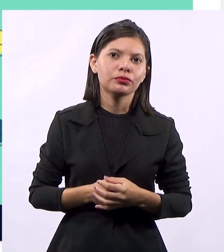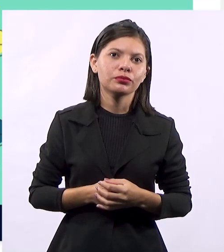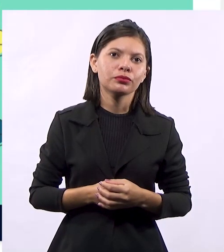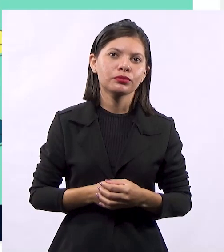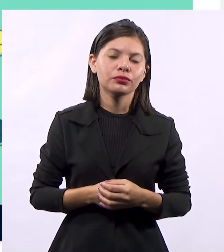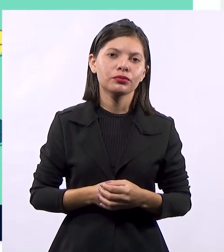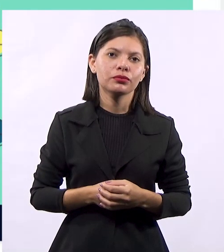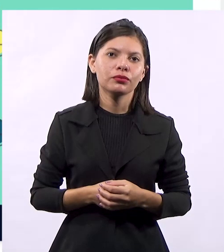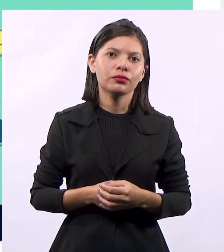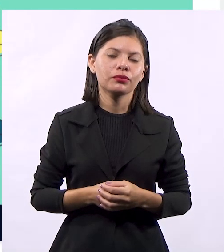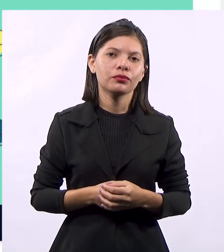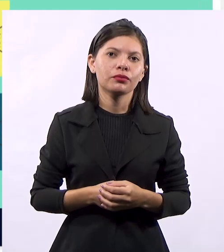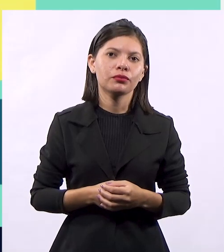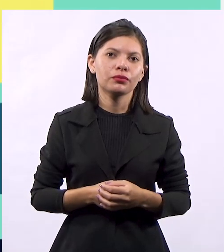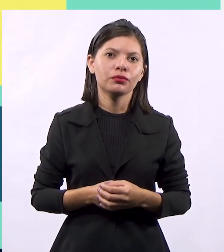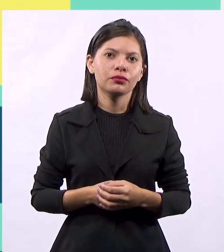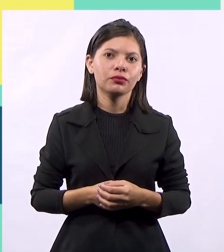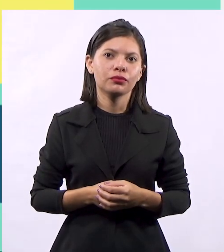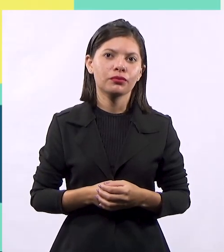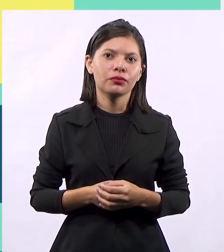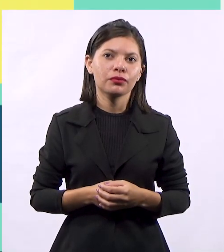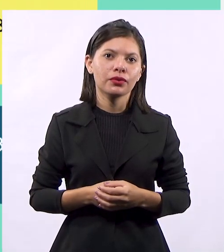nossa Constituição